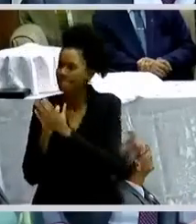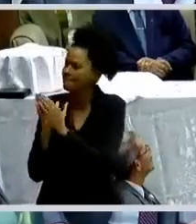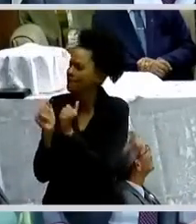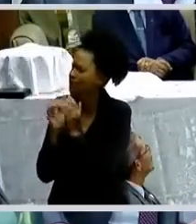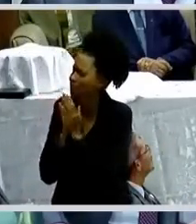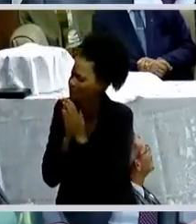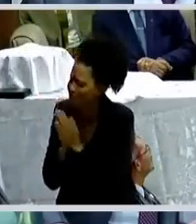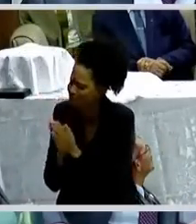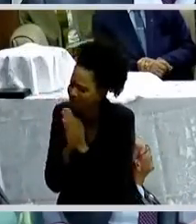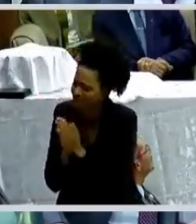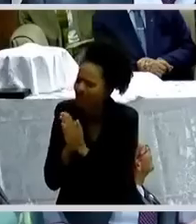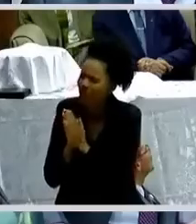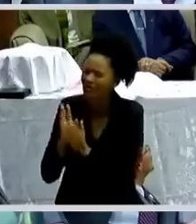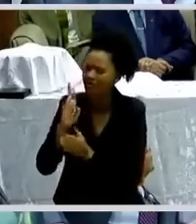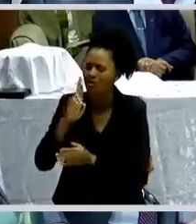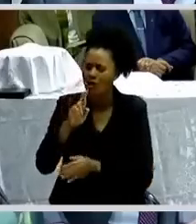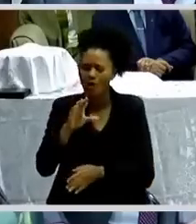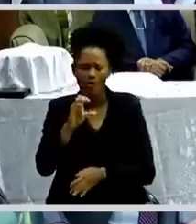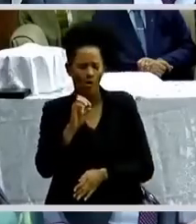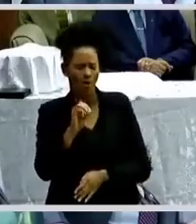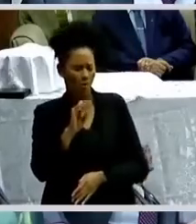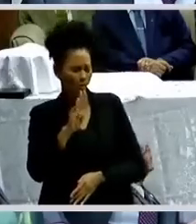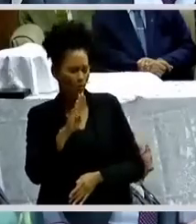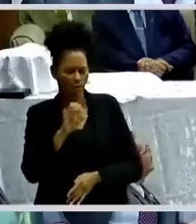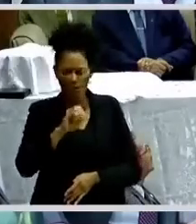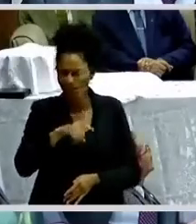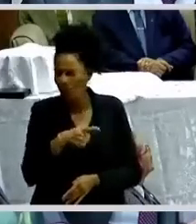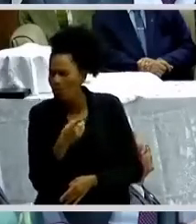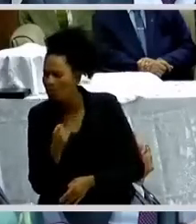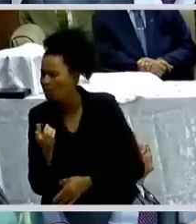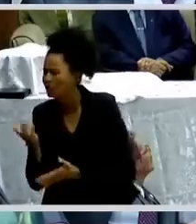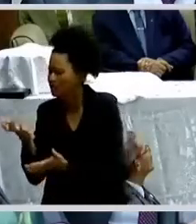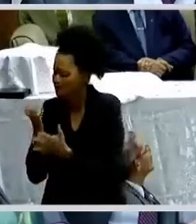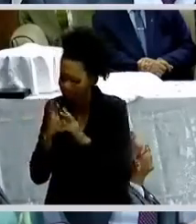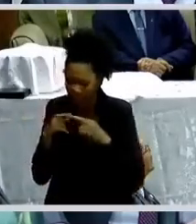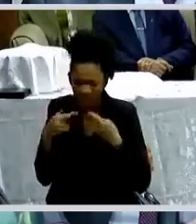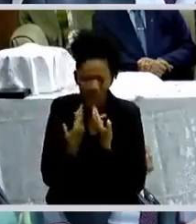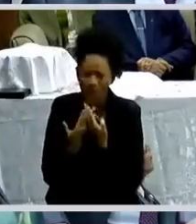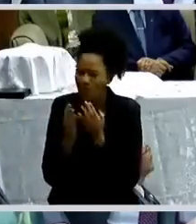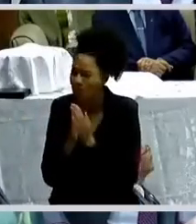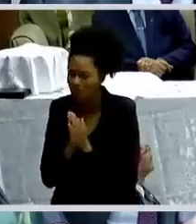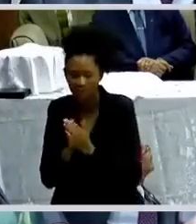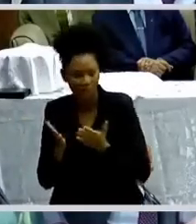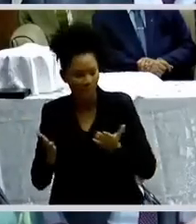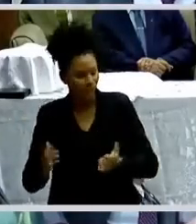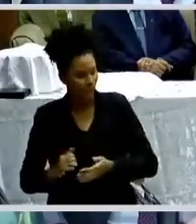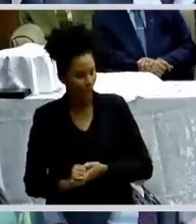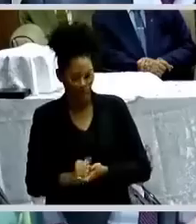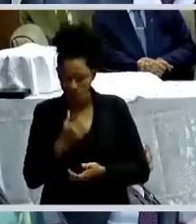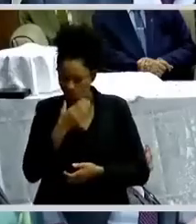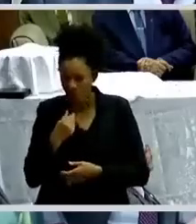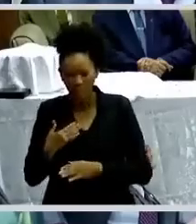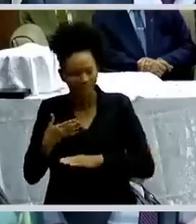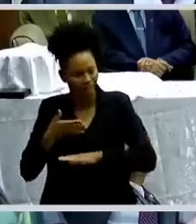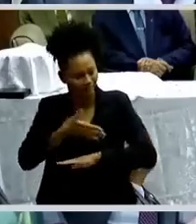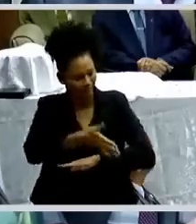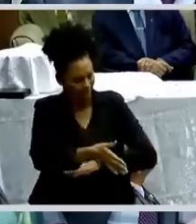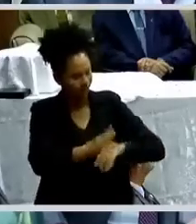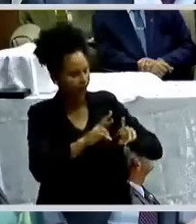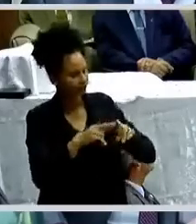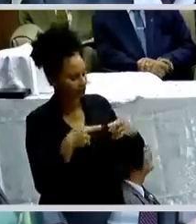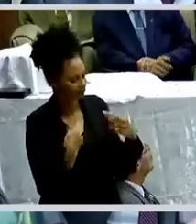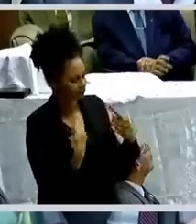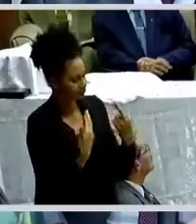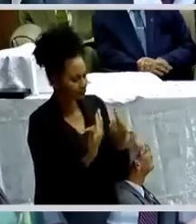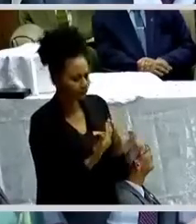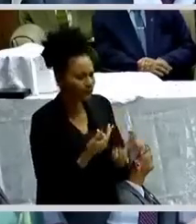por favor, Roboão, queremos uma reunião com você e Siquém. E Roboão vai para a reunião.